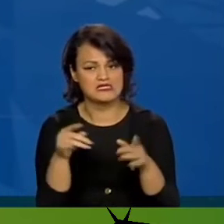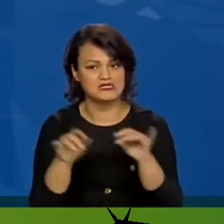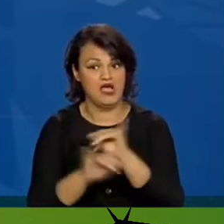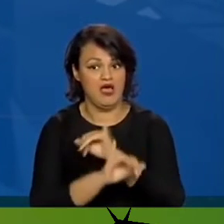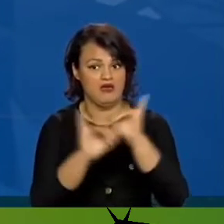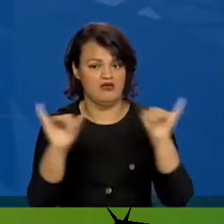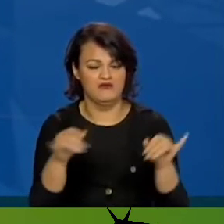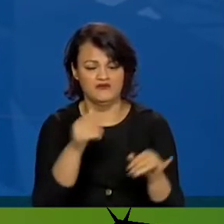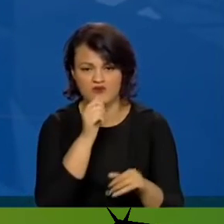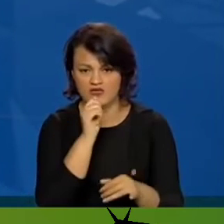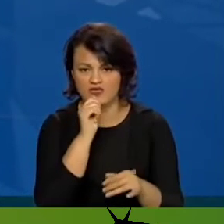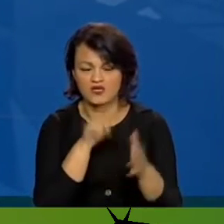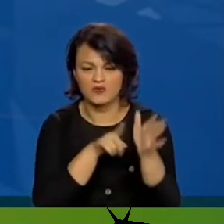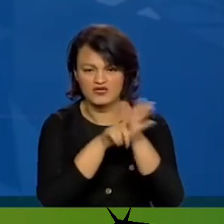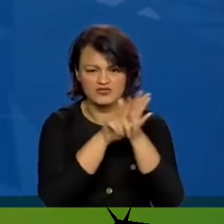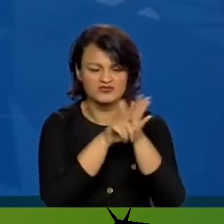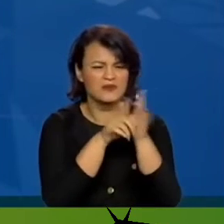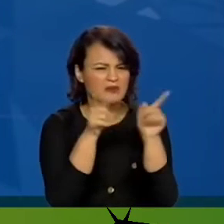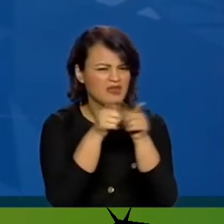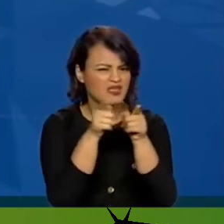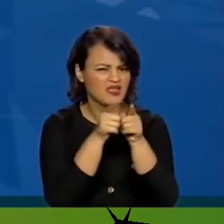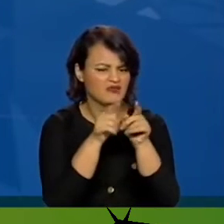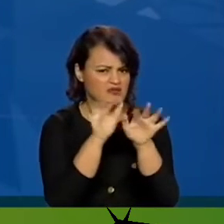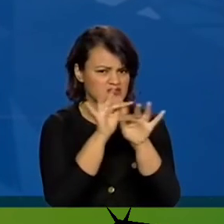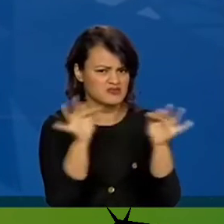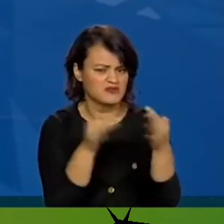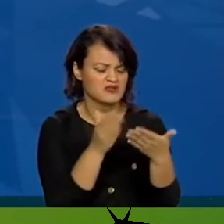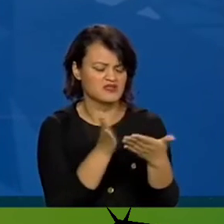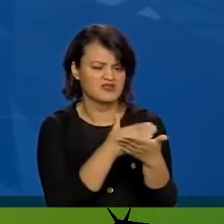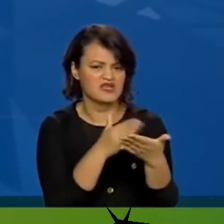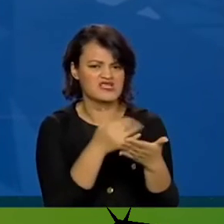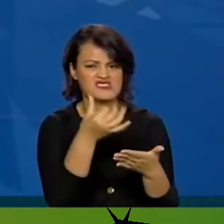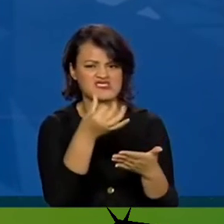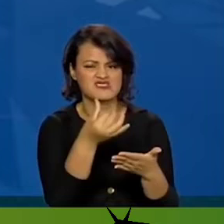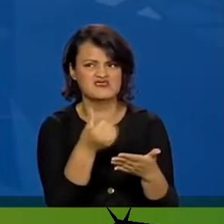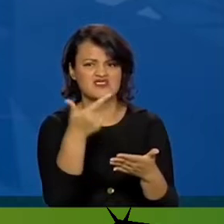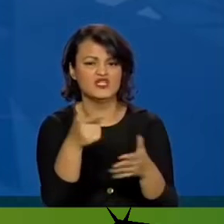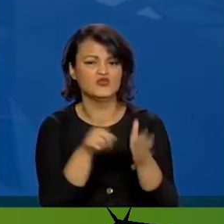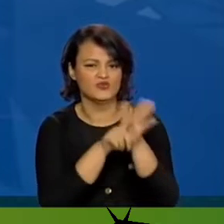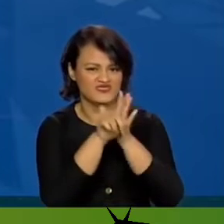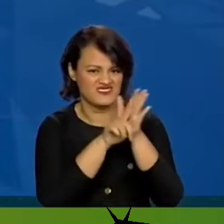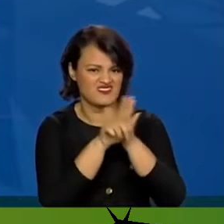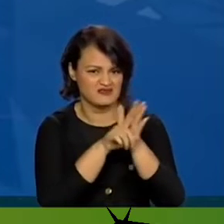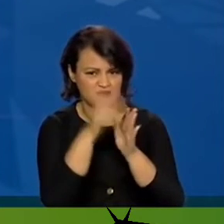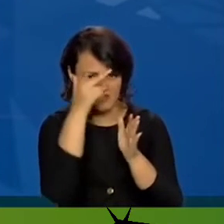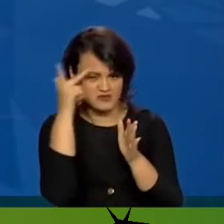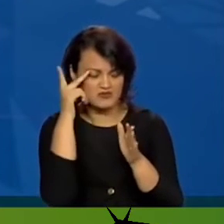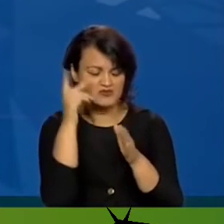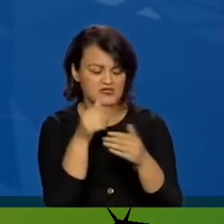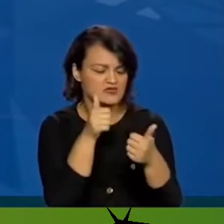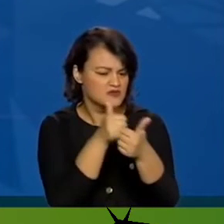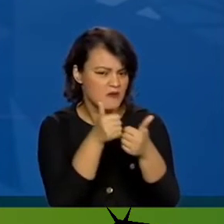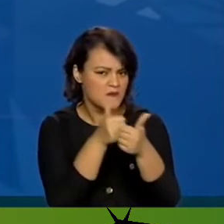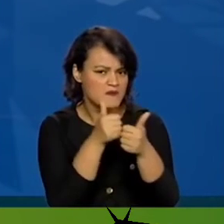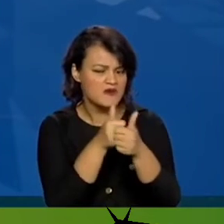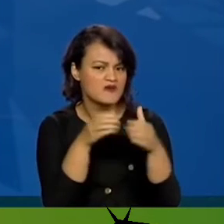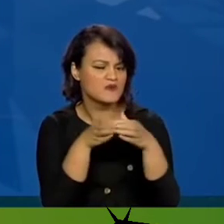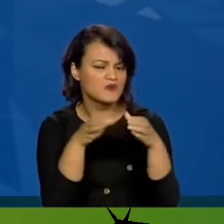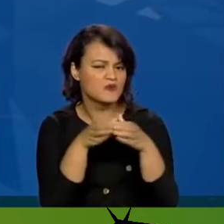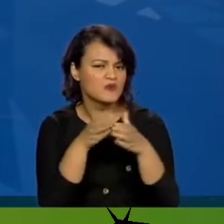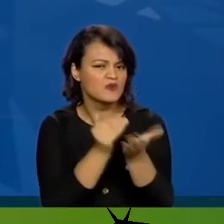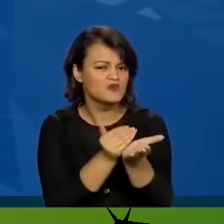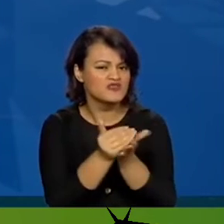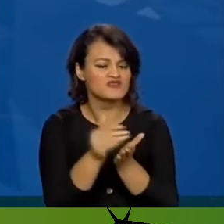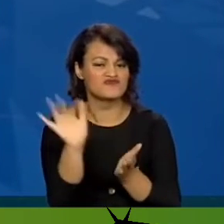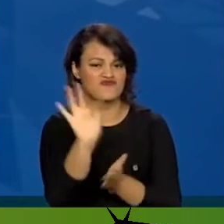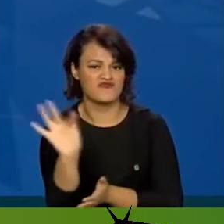por nenhuma revisão, ele é pequeno, são só 62 casos. Nós acompanhamos esse grupo desde o início